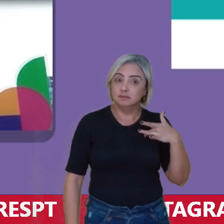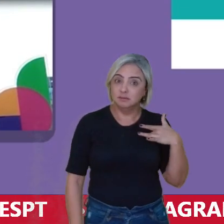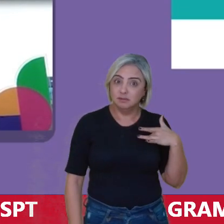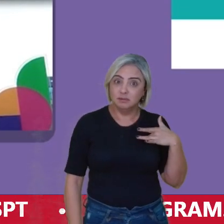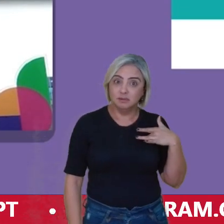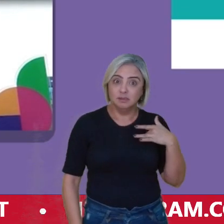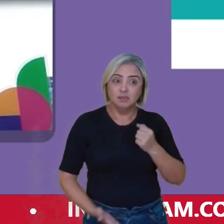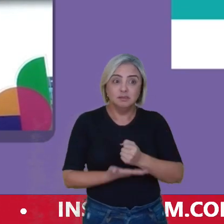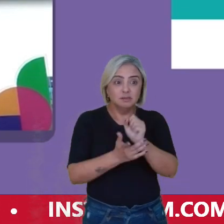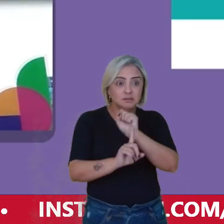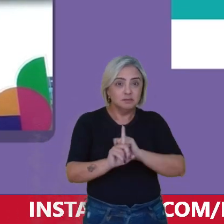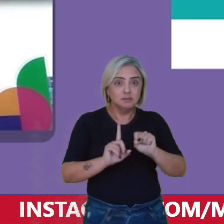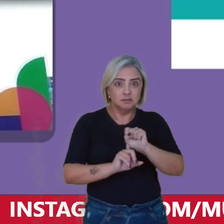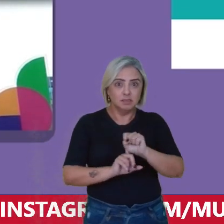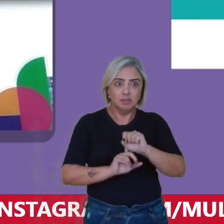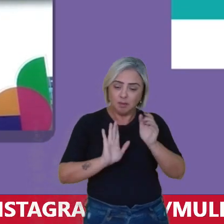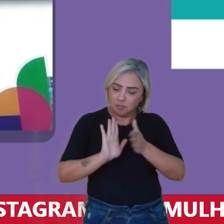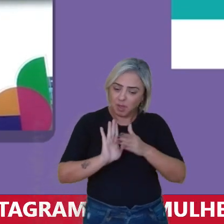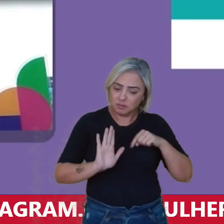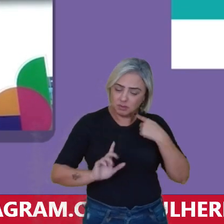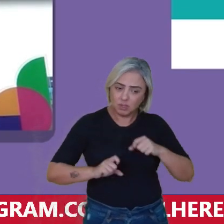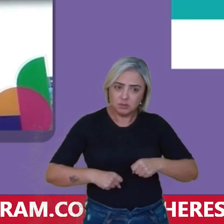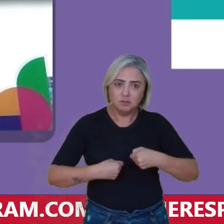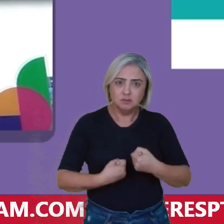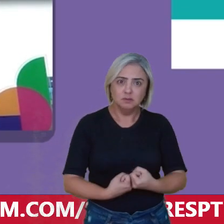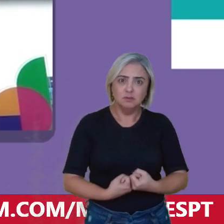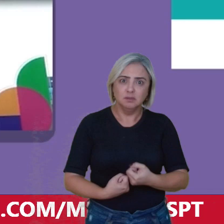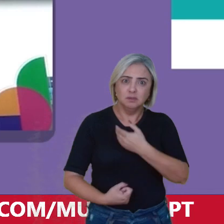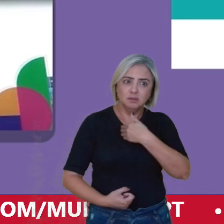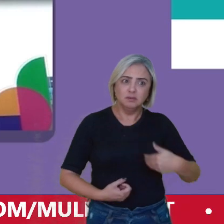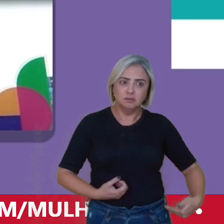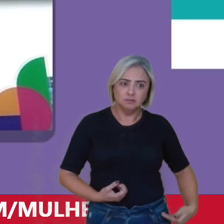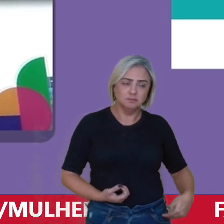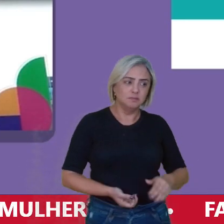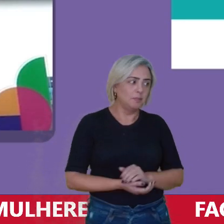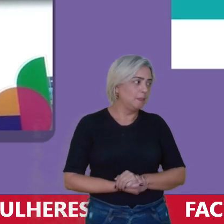assistência social, que são pautas que nós defendemos, porque o nosso movimento é interseccional.